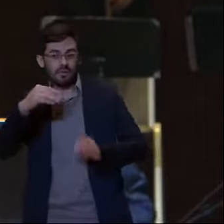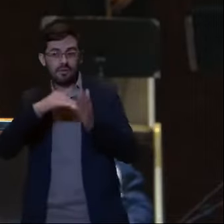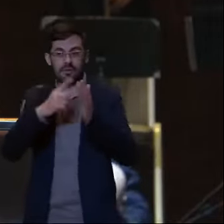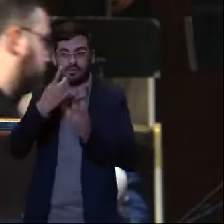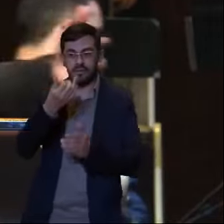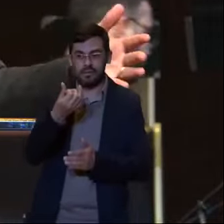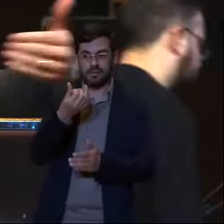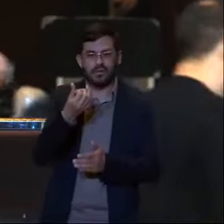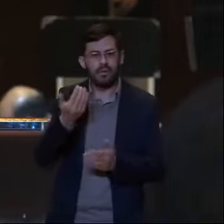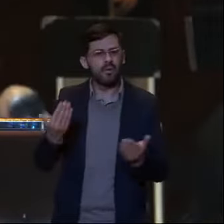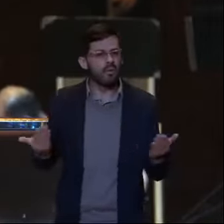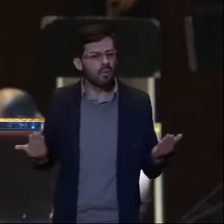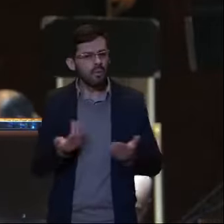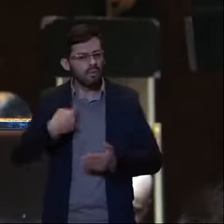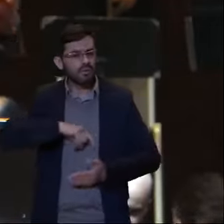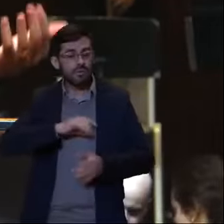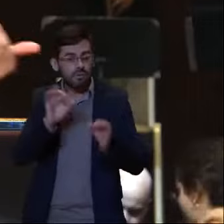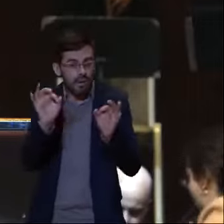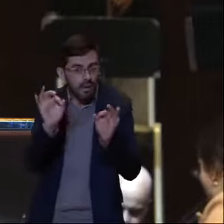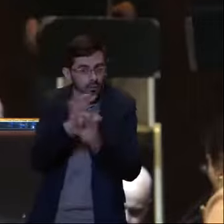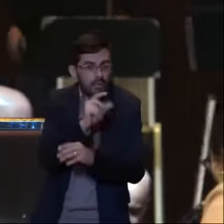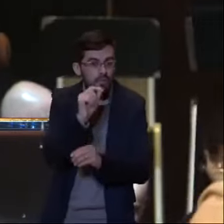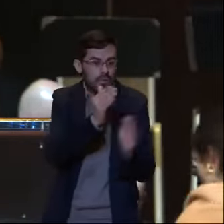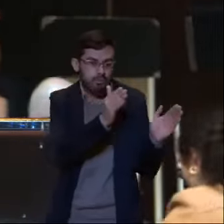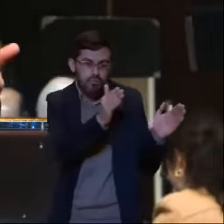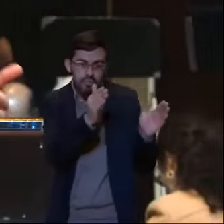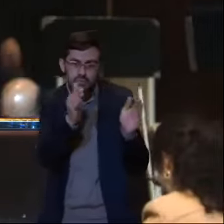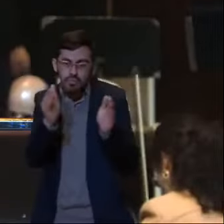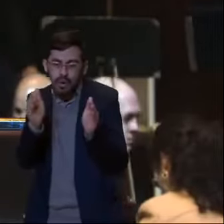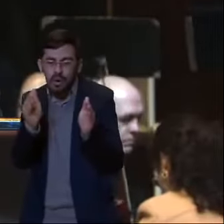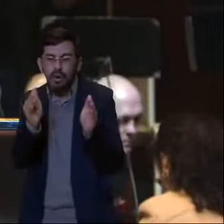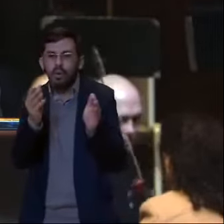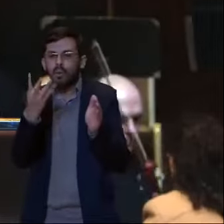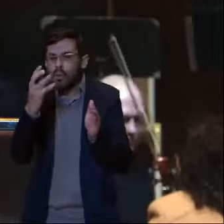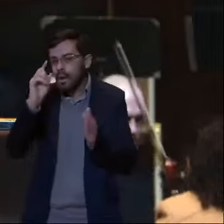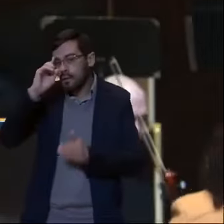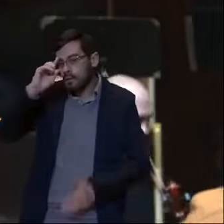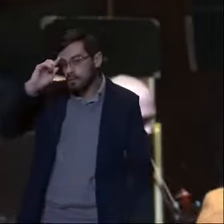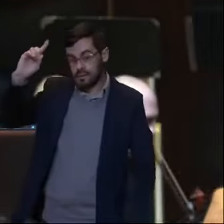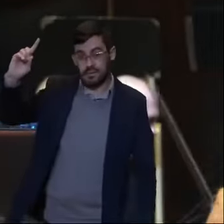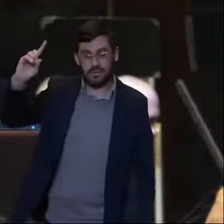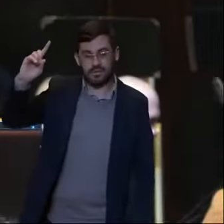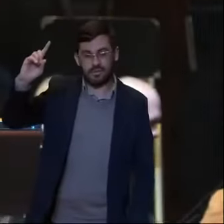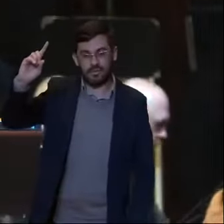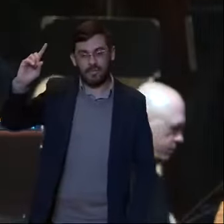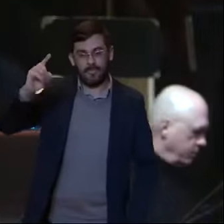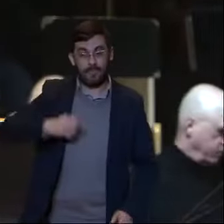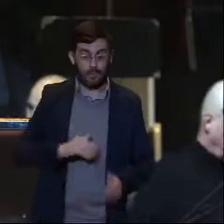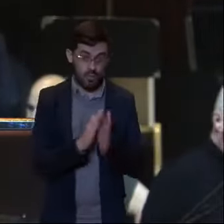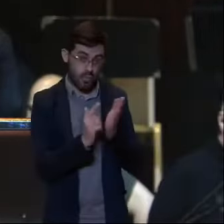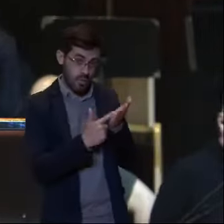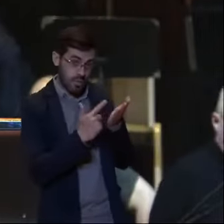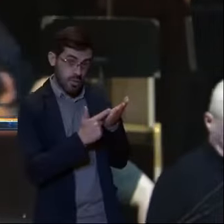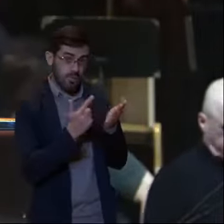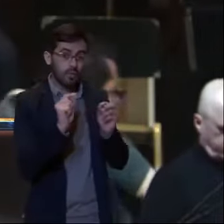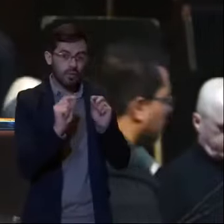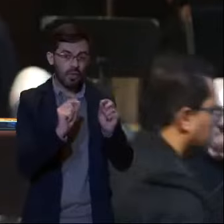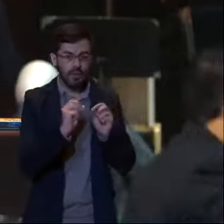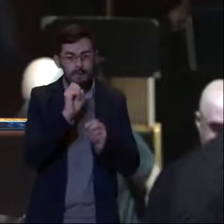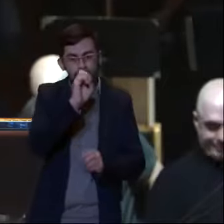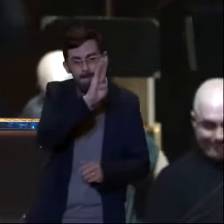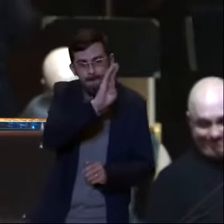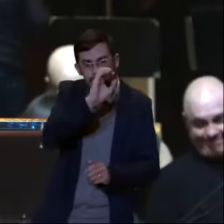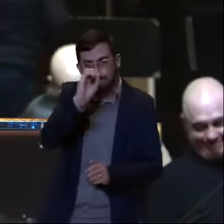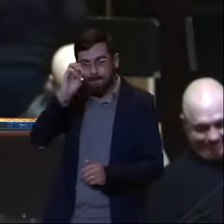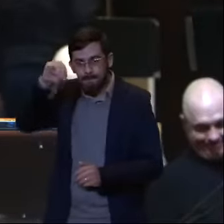16. Hoje nós encerramos um ciclo de uma campanha que estamos fazendo com o livro da nossa campanha Bom é Seguir